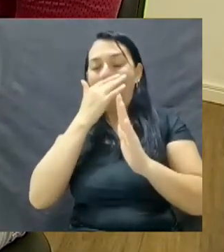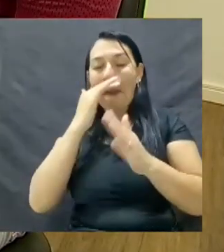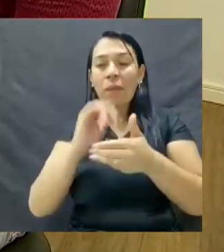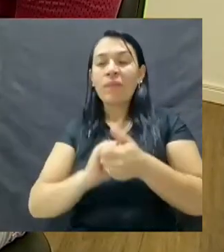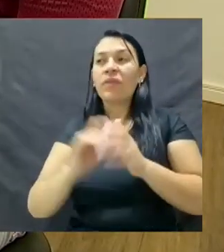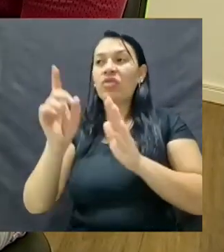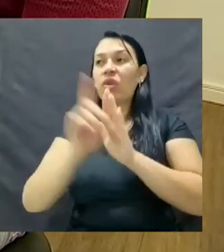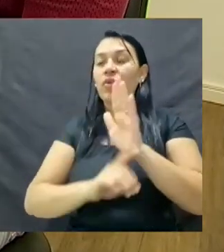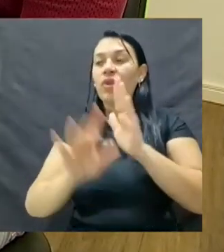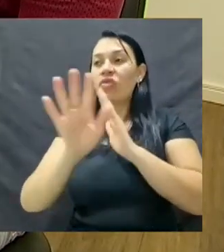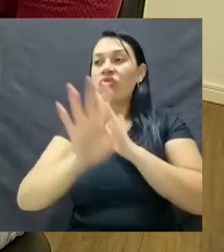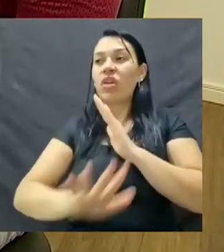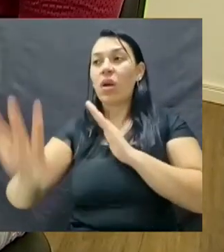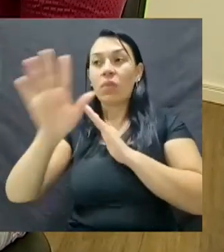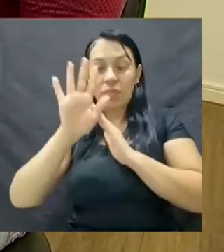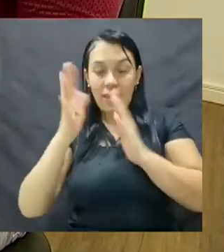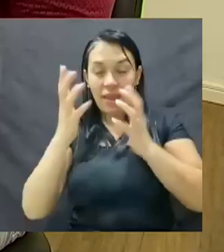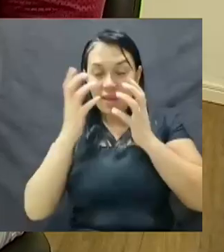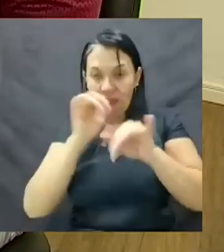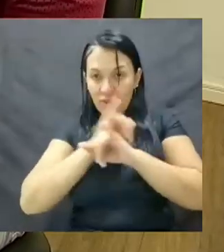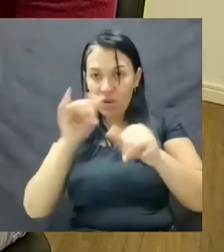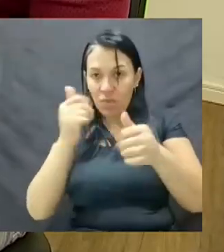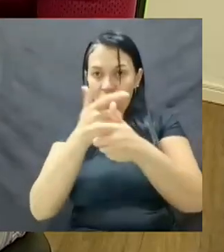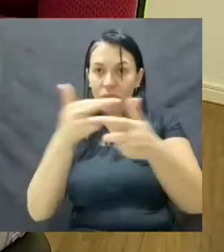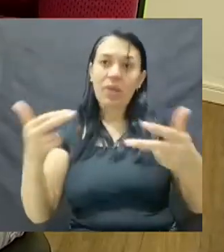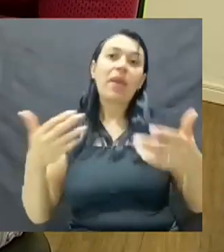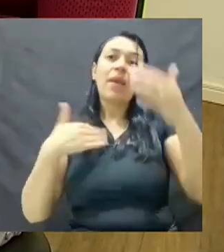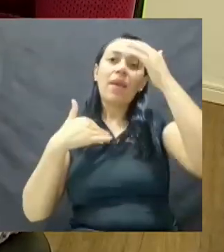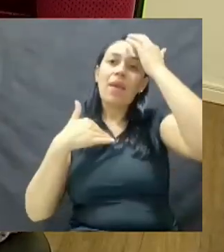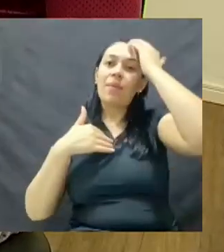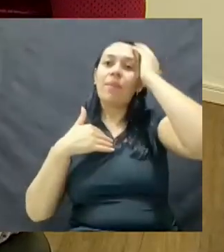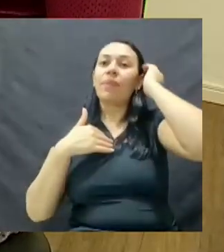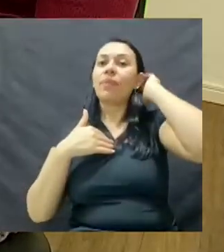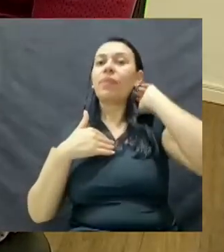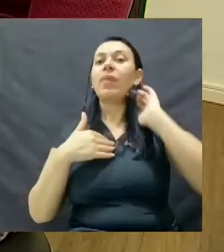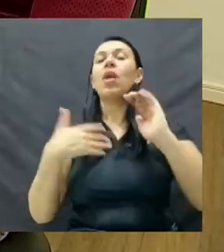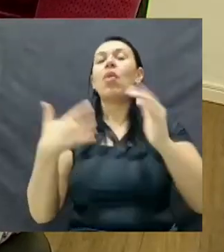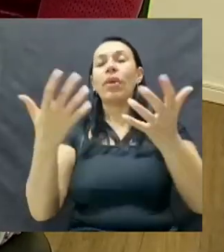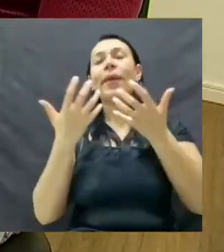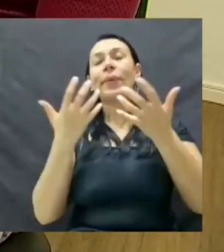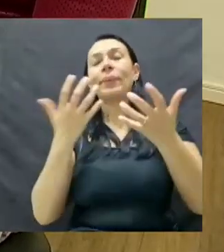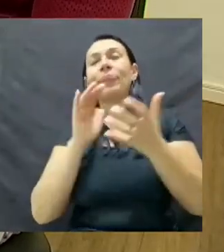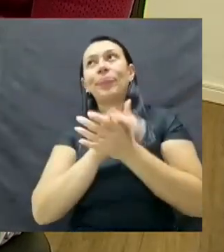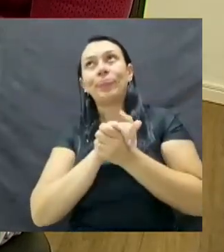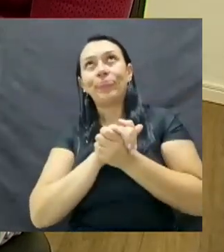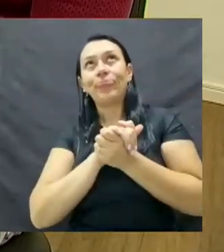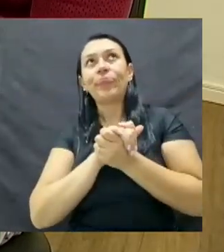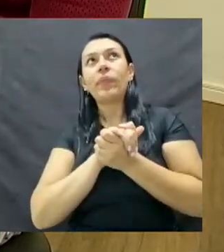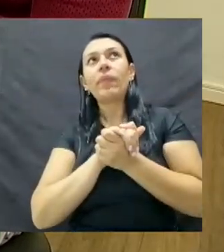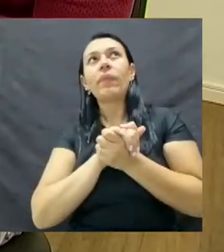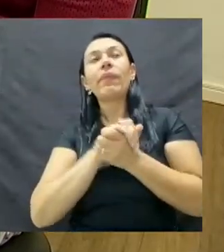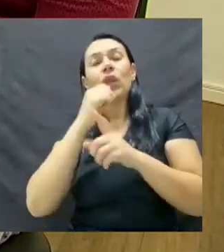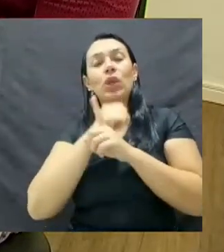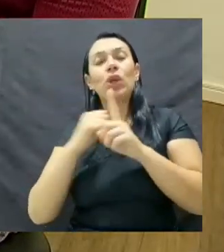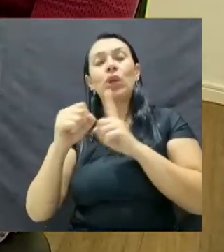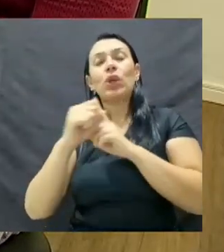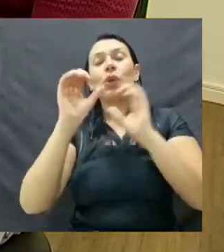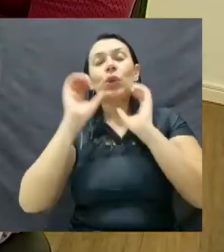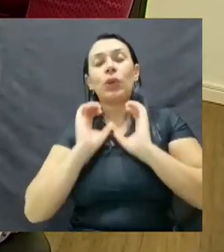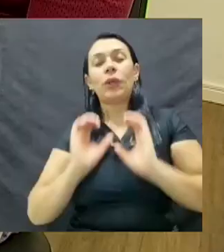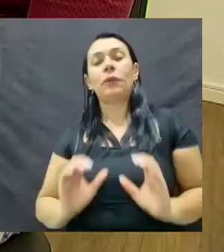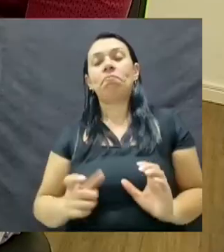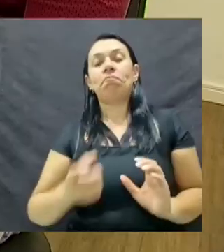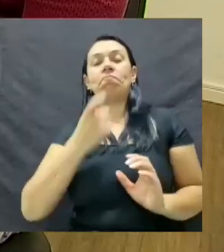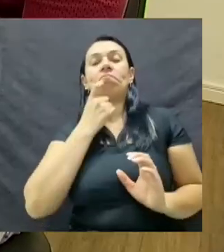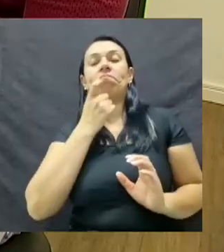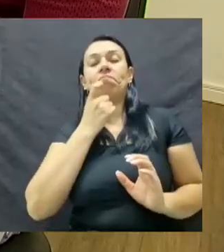Campinas? Da minha parte, Rafa, gostaria de falar aqui para a sociedade, para o cidadão campineiro, sobretudo, que nos